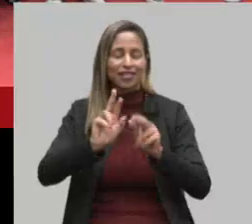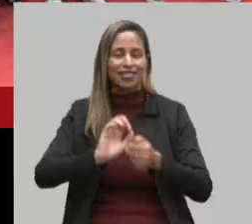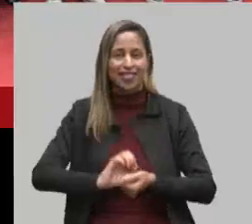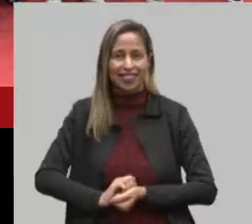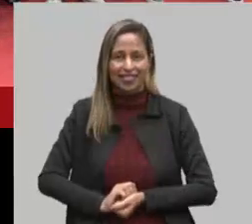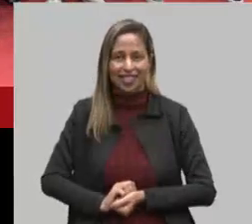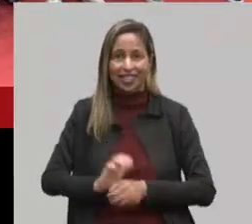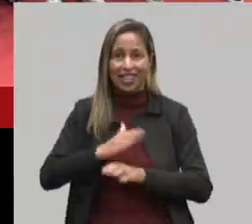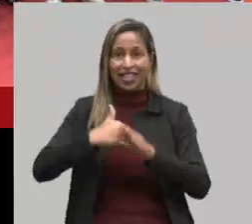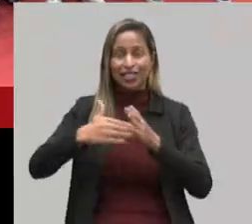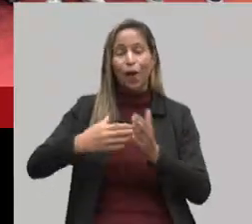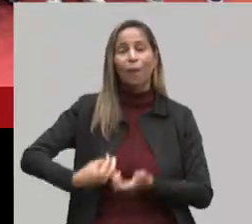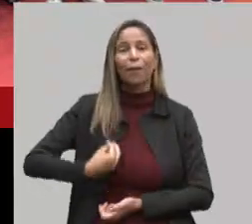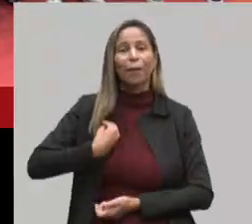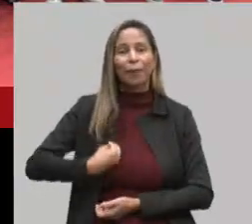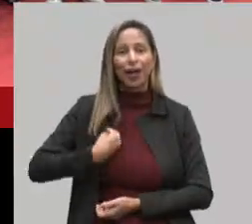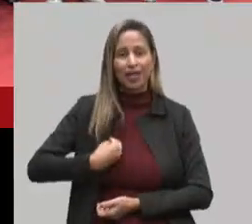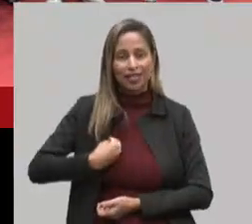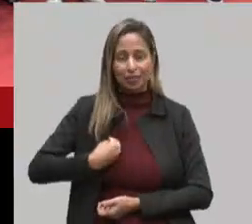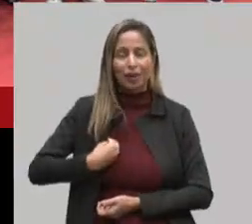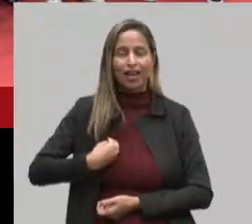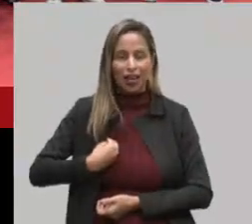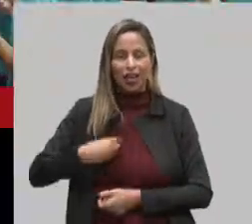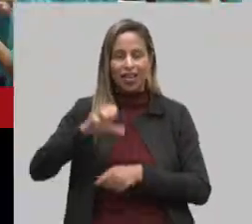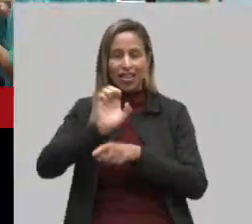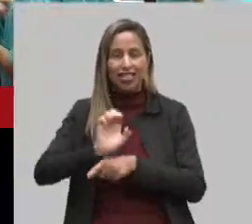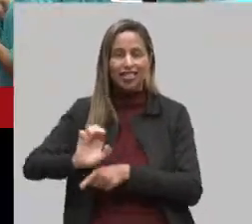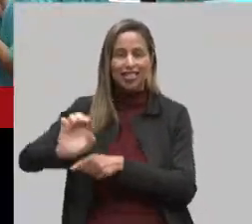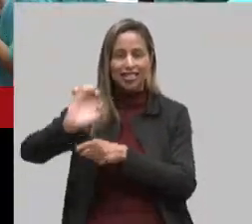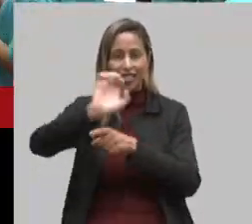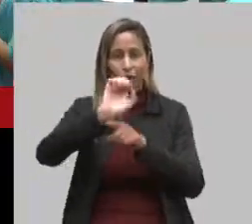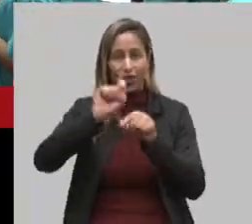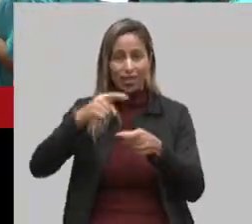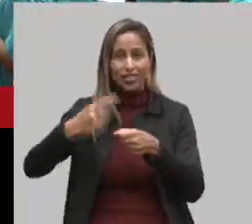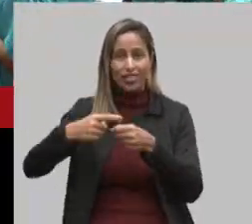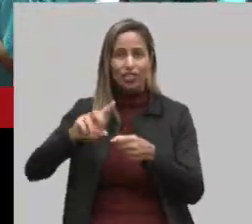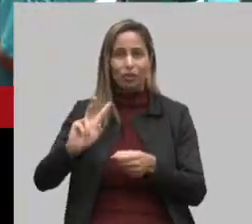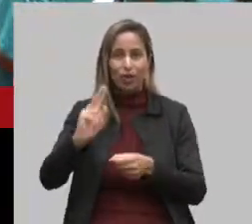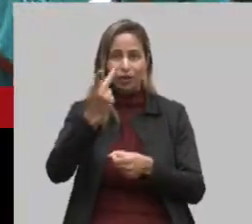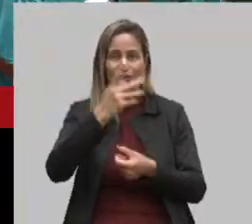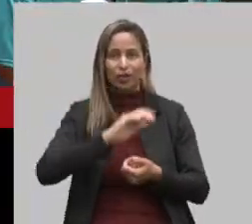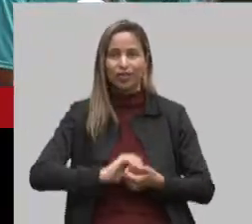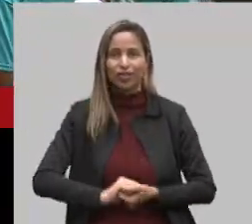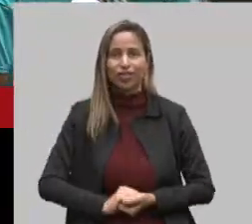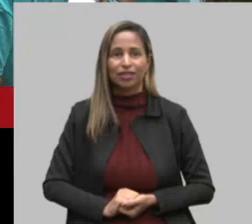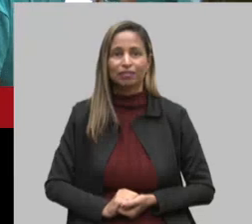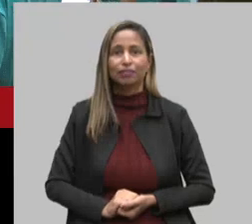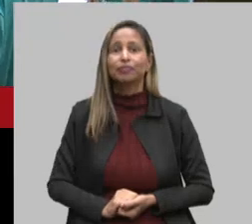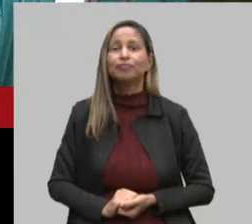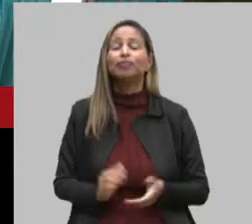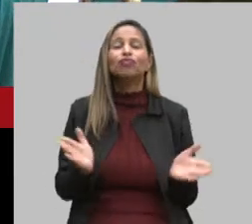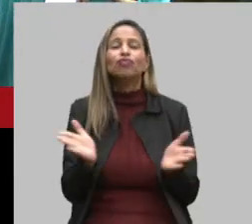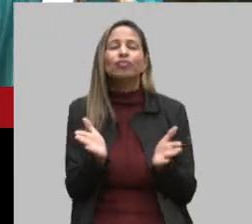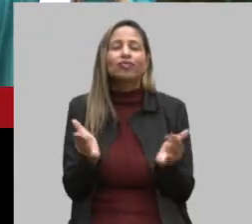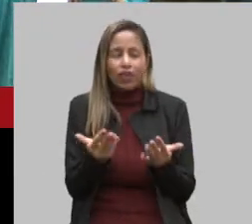estão participando desta etapa Estadual aqui em Belo Horizonte mais central por